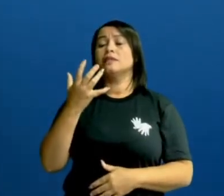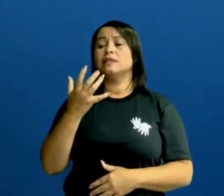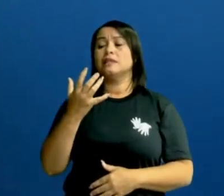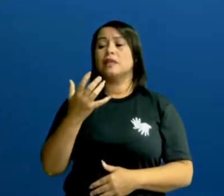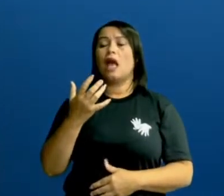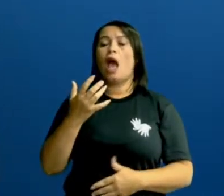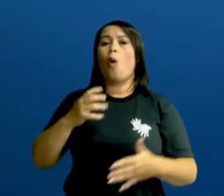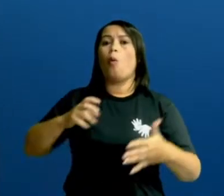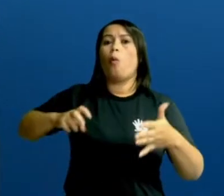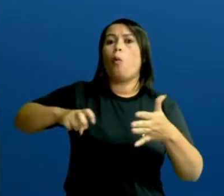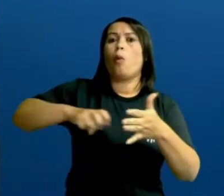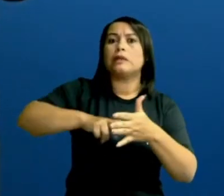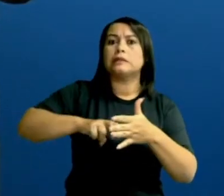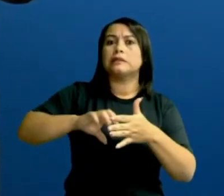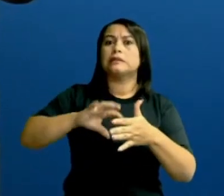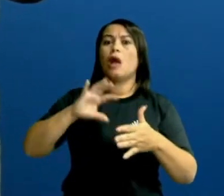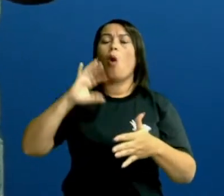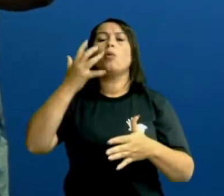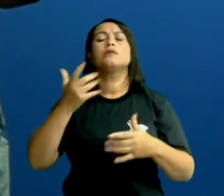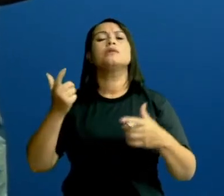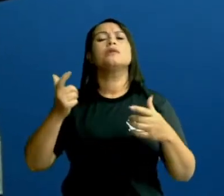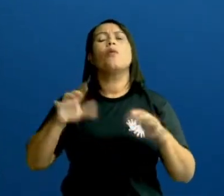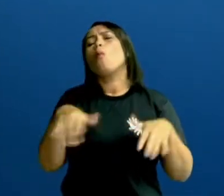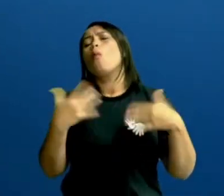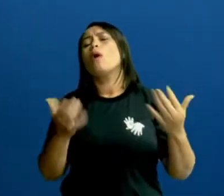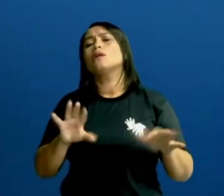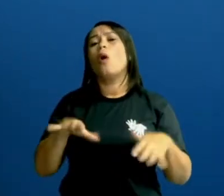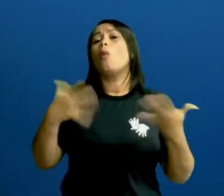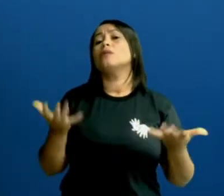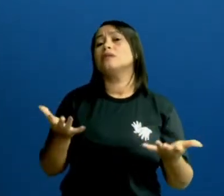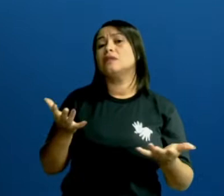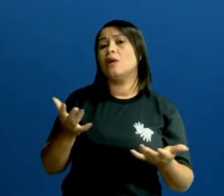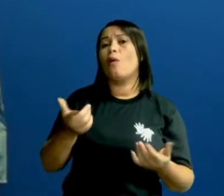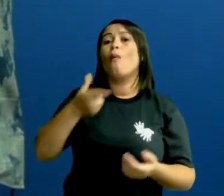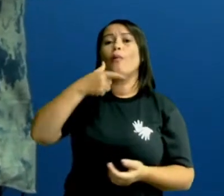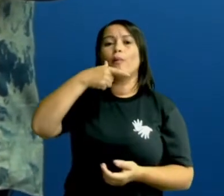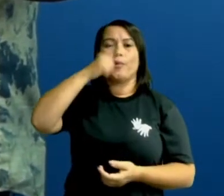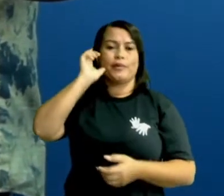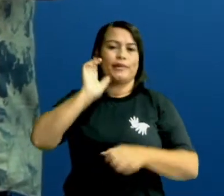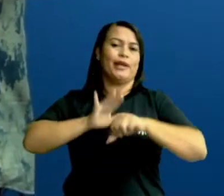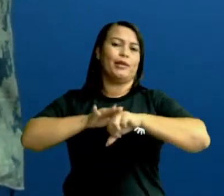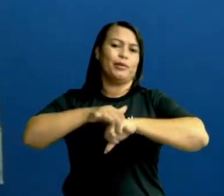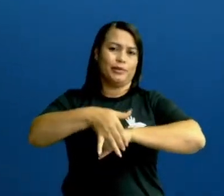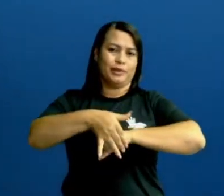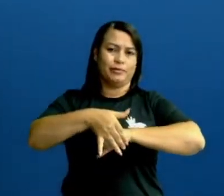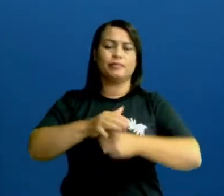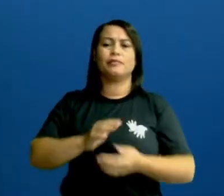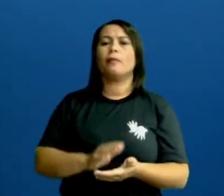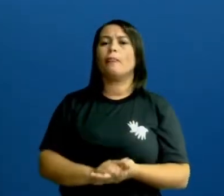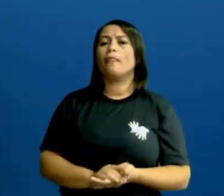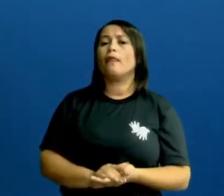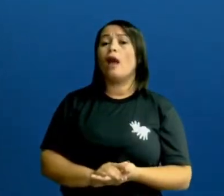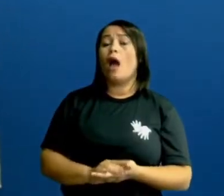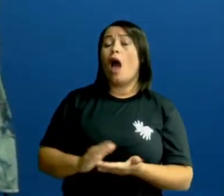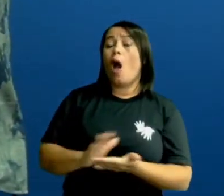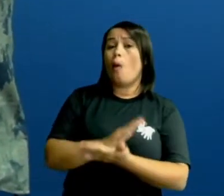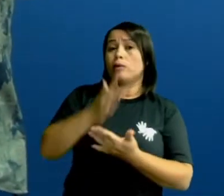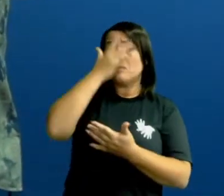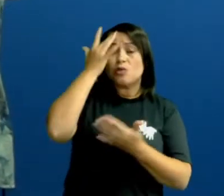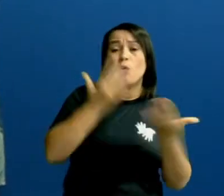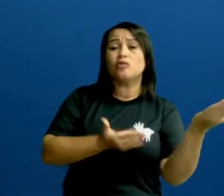acidente aconteceu. E quando foi que esse acidente aconteceu? Ele aconteceu ontem à noite. Muitos jovens